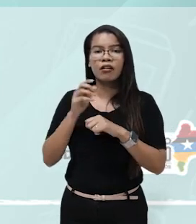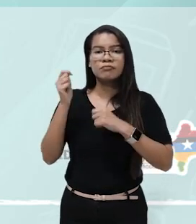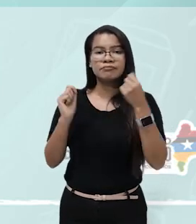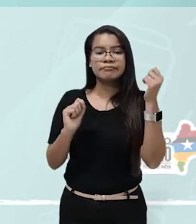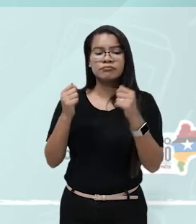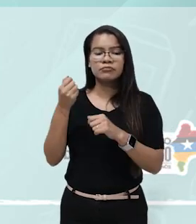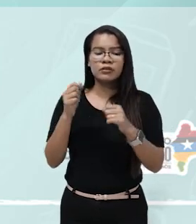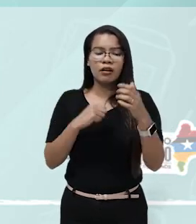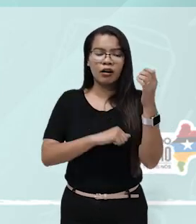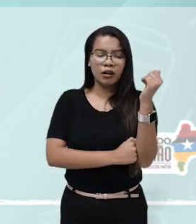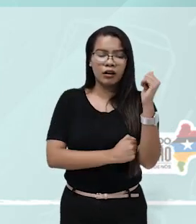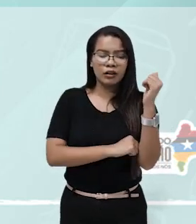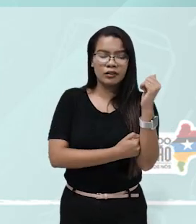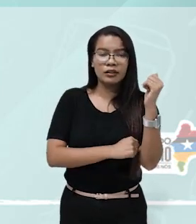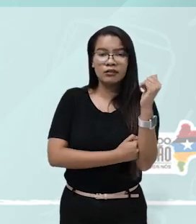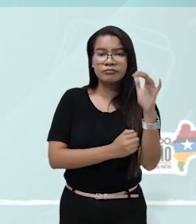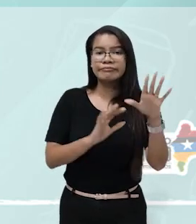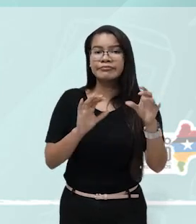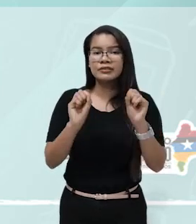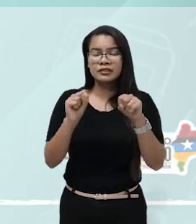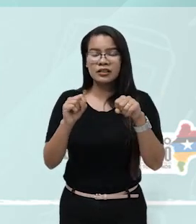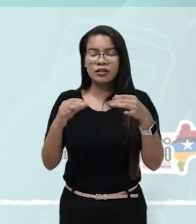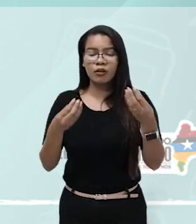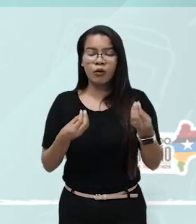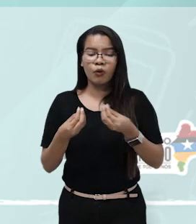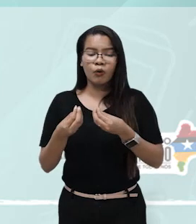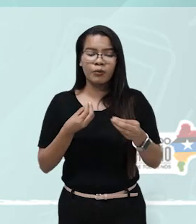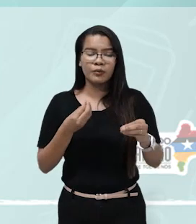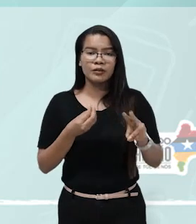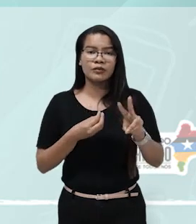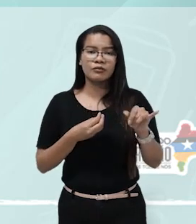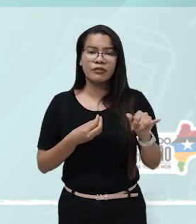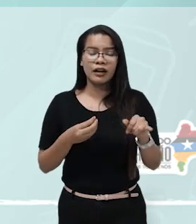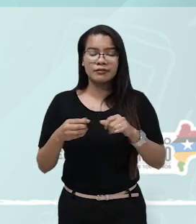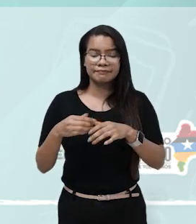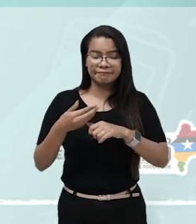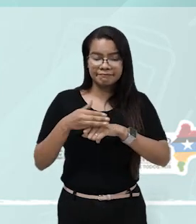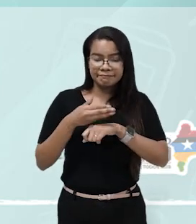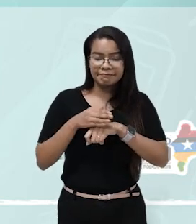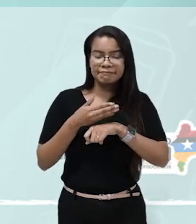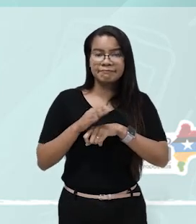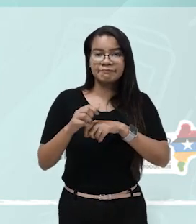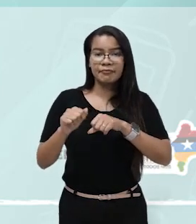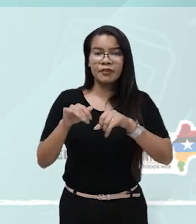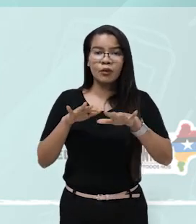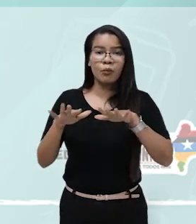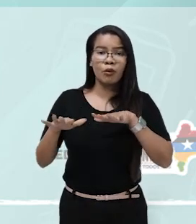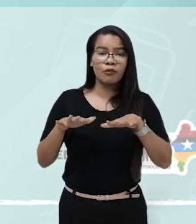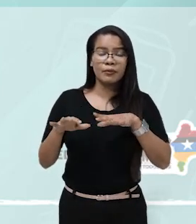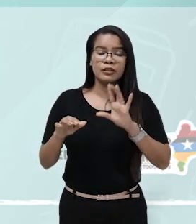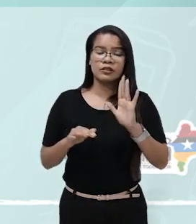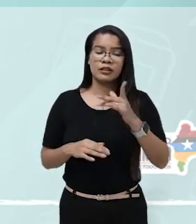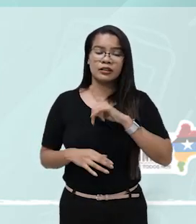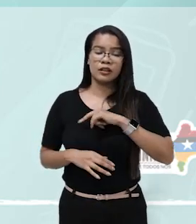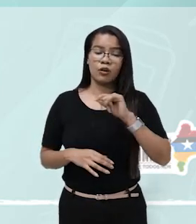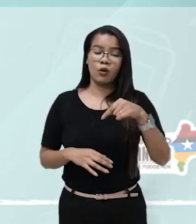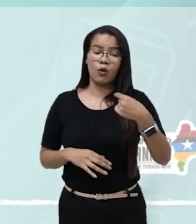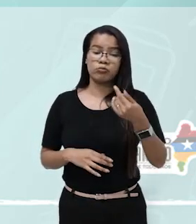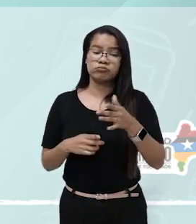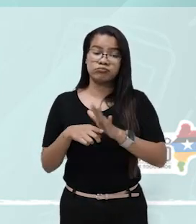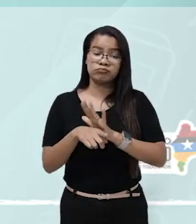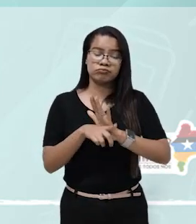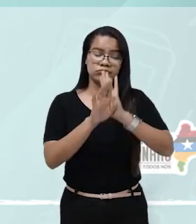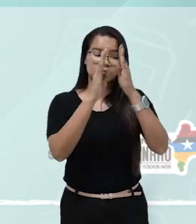está treinando ali essa coordenação motora. A forma na qual ele vai executar esse movimento. Já tem outras questões ali em